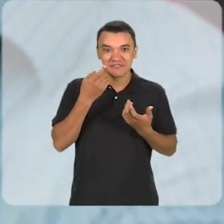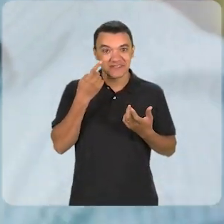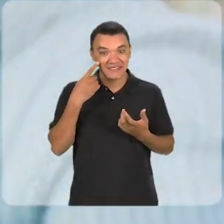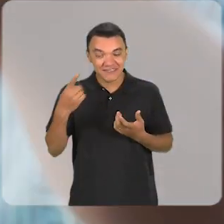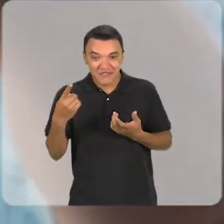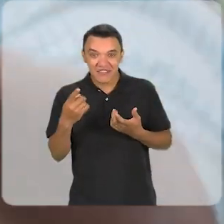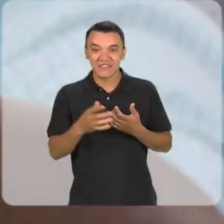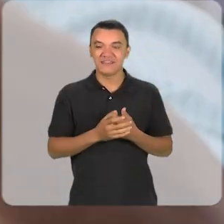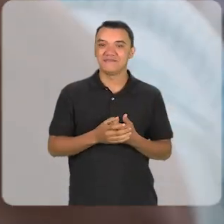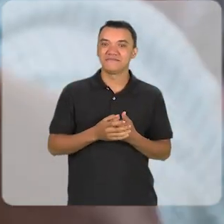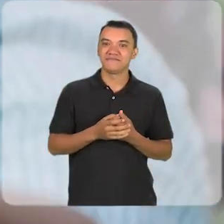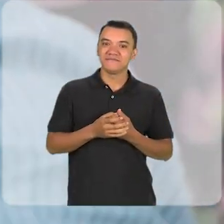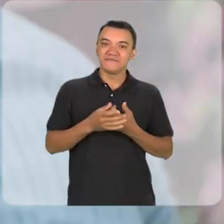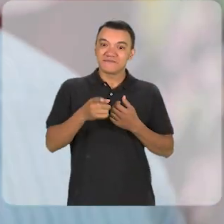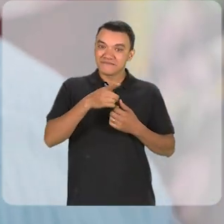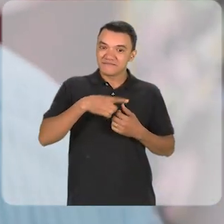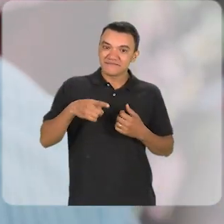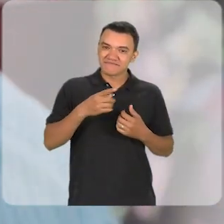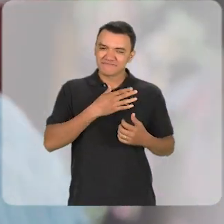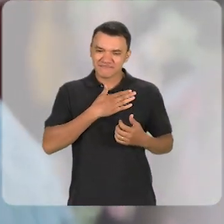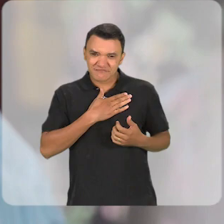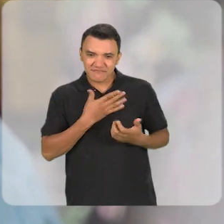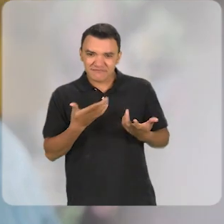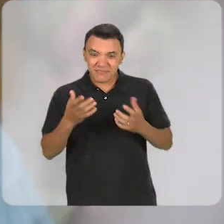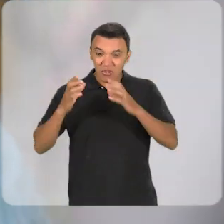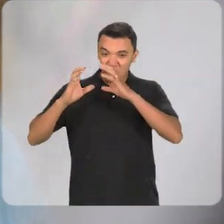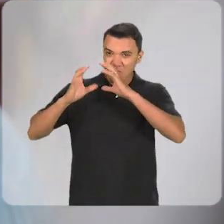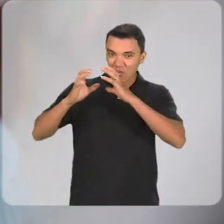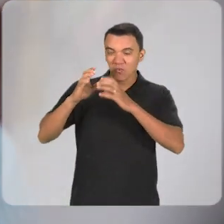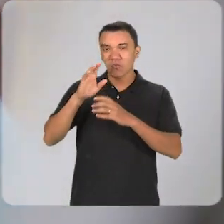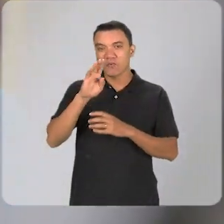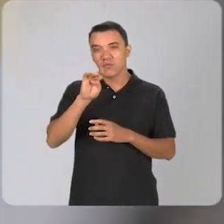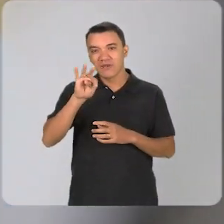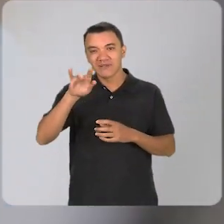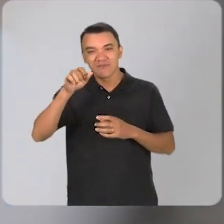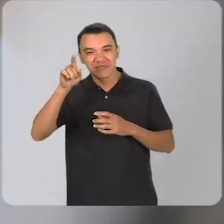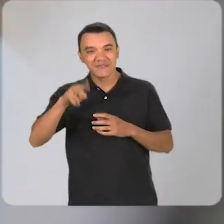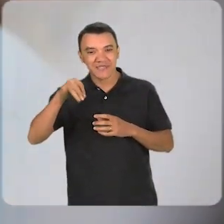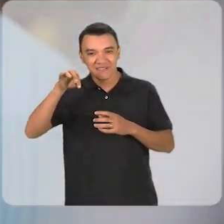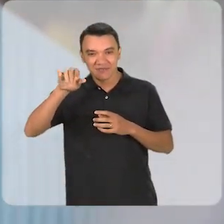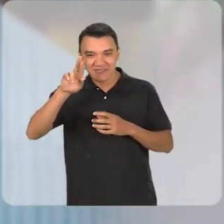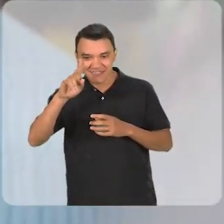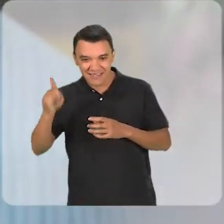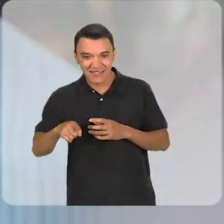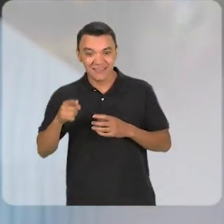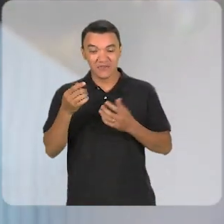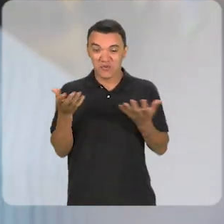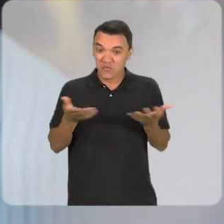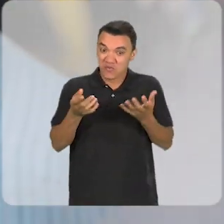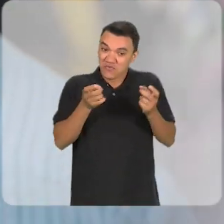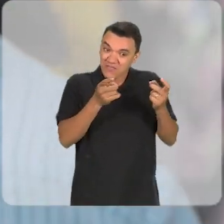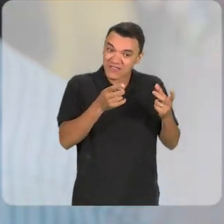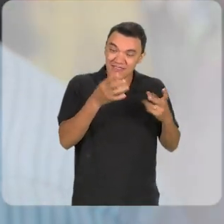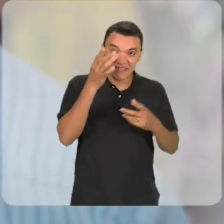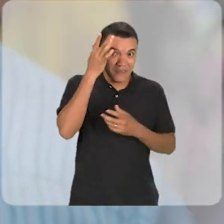um duelo daqueles que tu gostou, esse é coco, bacuri, maracujá. Hoje é para vender, amanhã para dar,